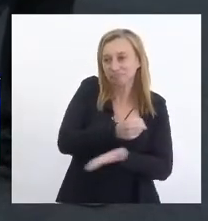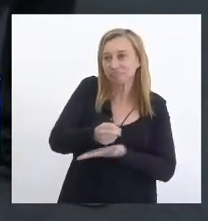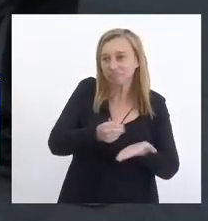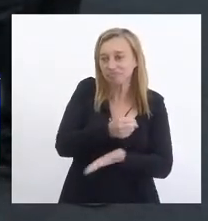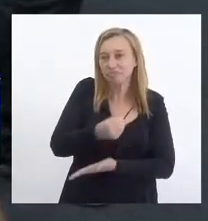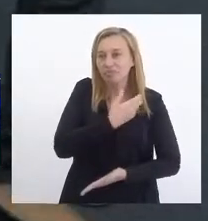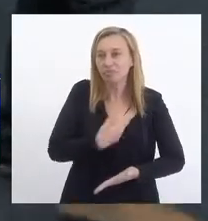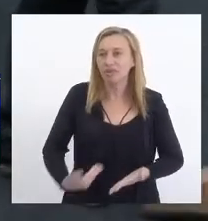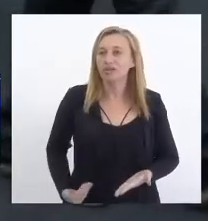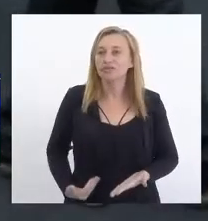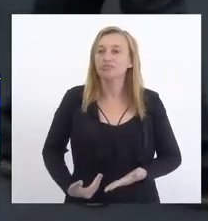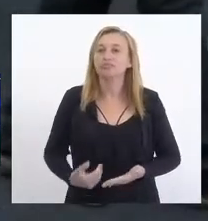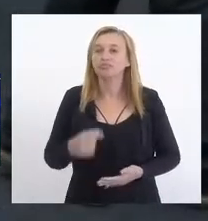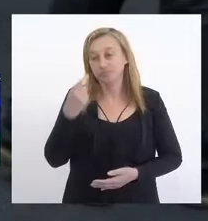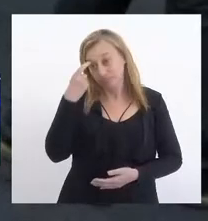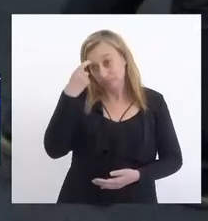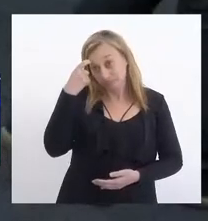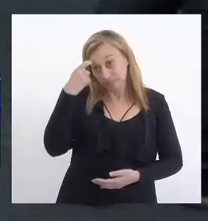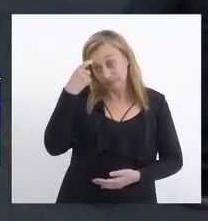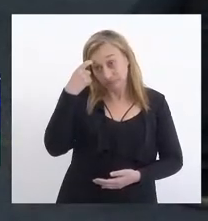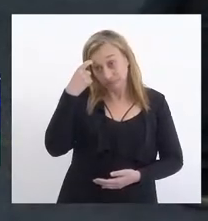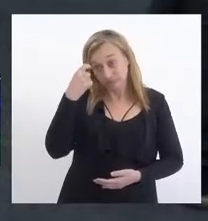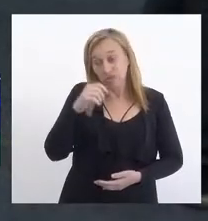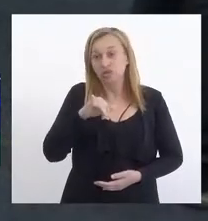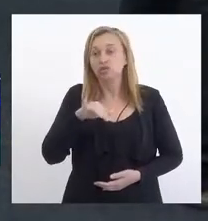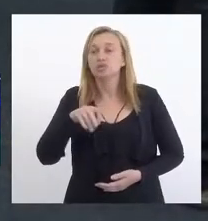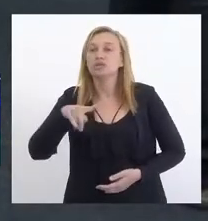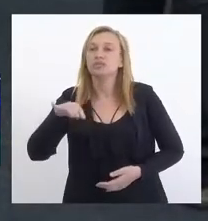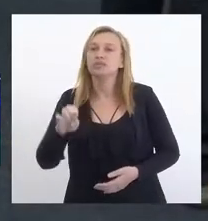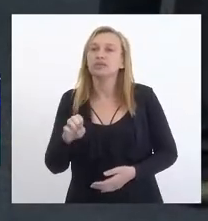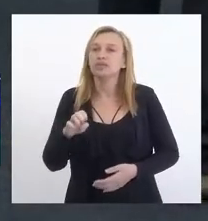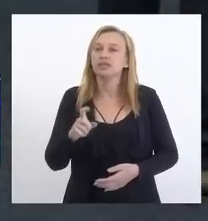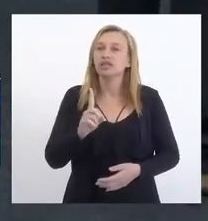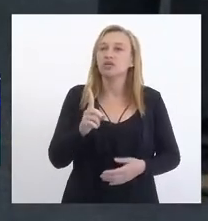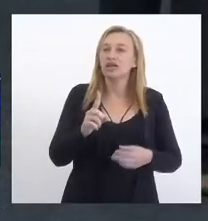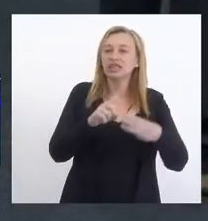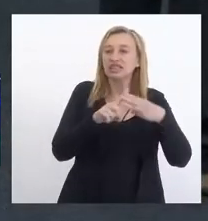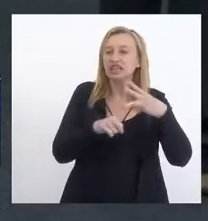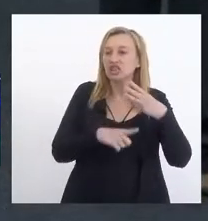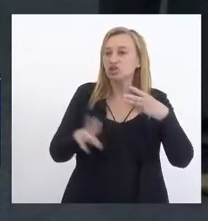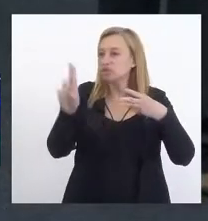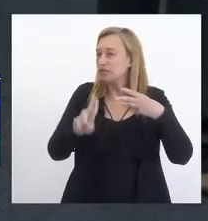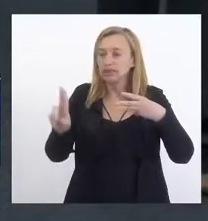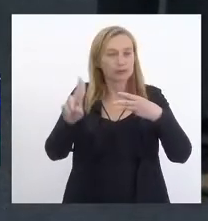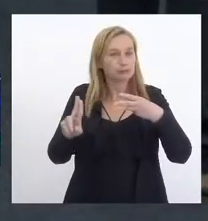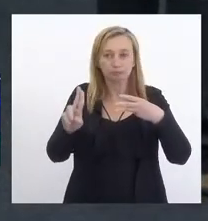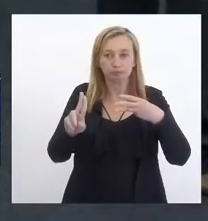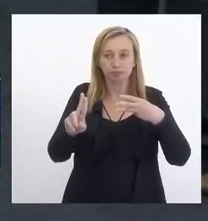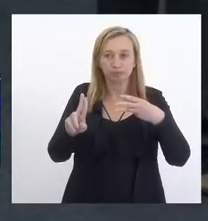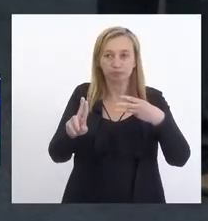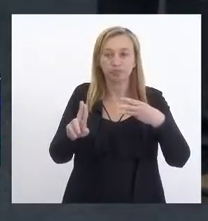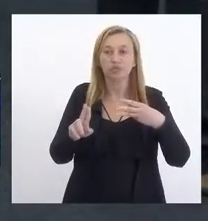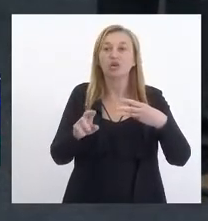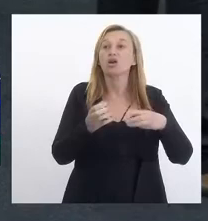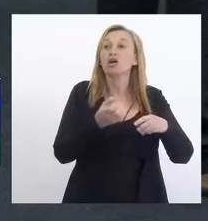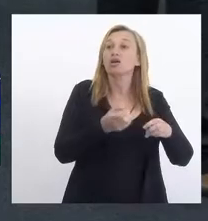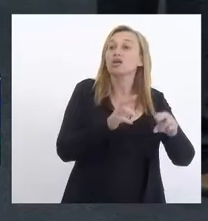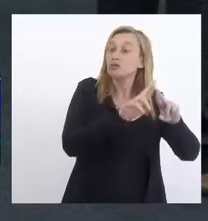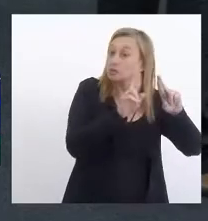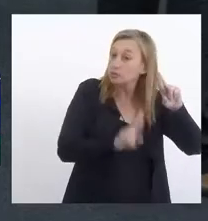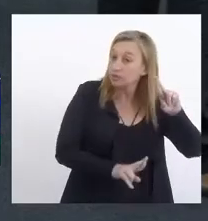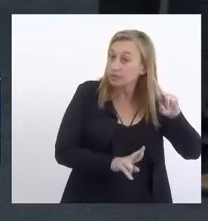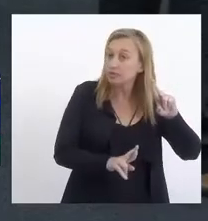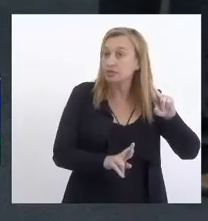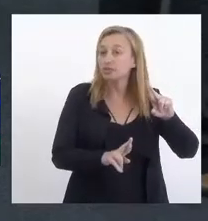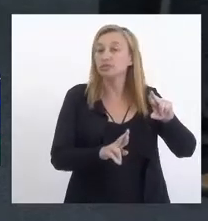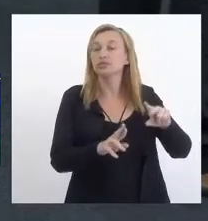pretende dar isonomia entre as, não é só essas três universidades, a UERJ,